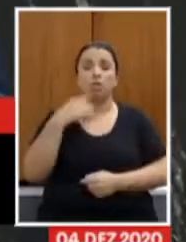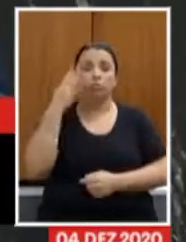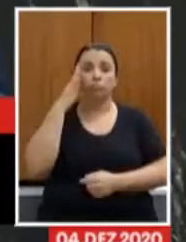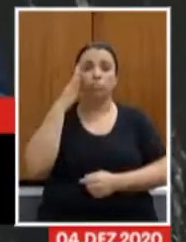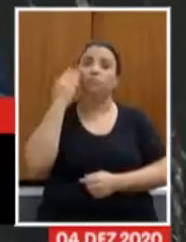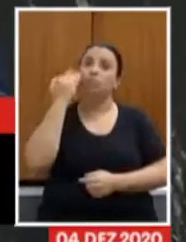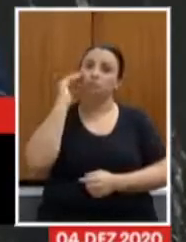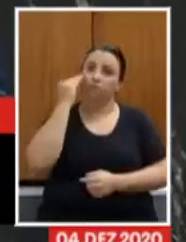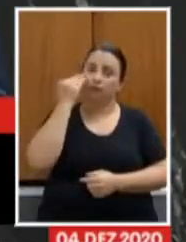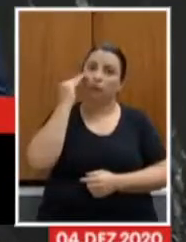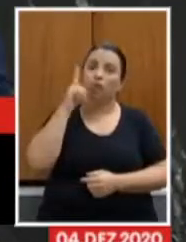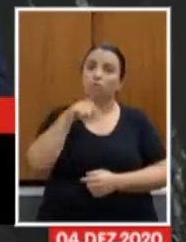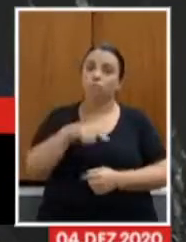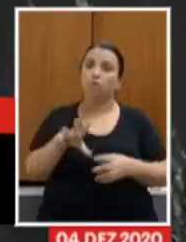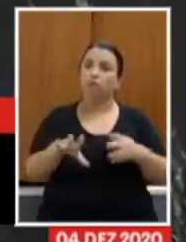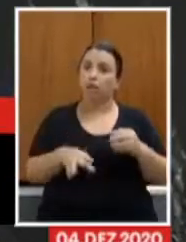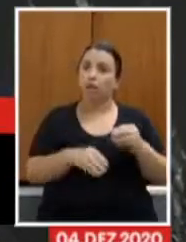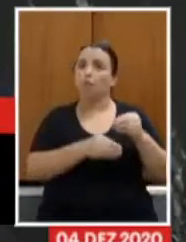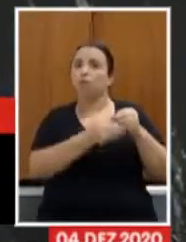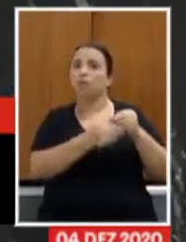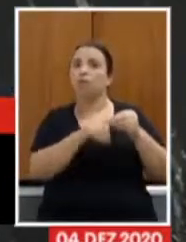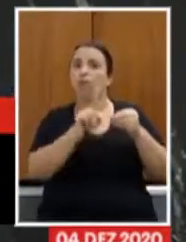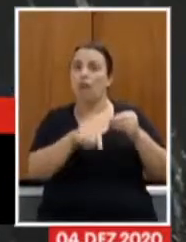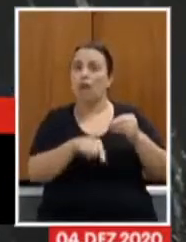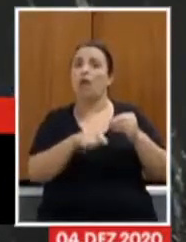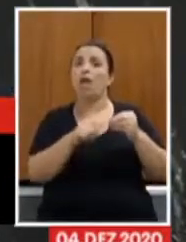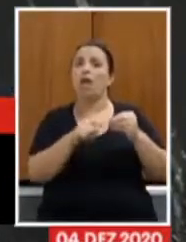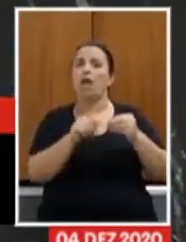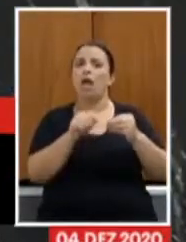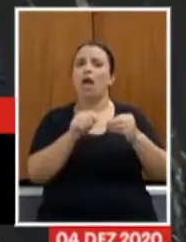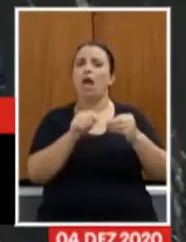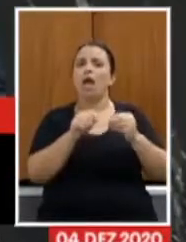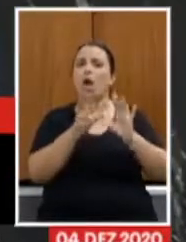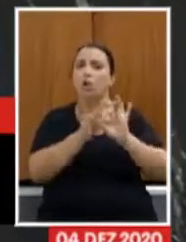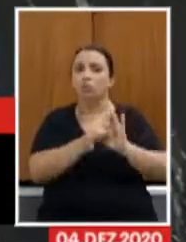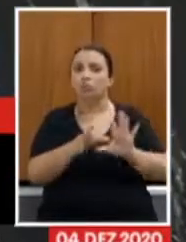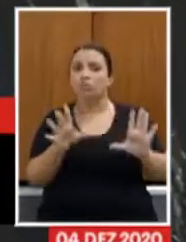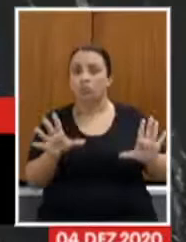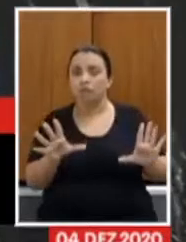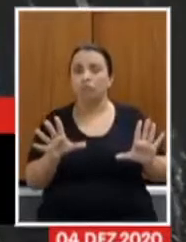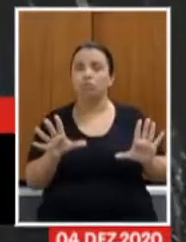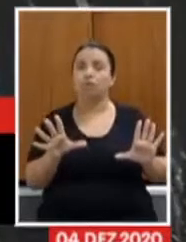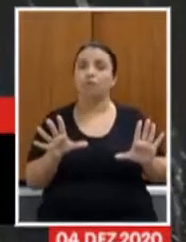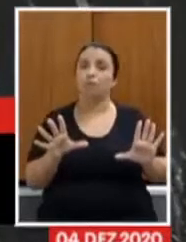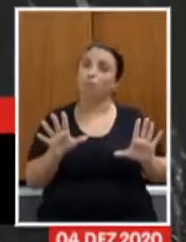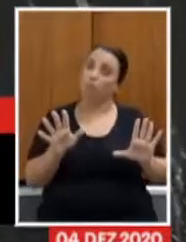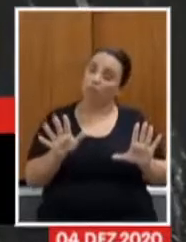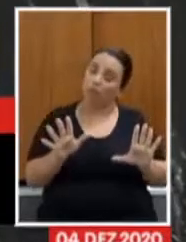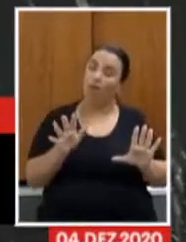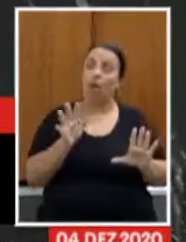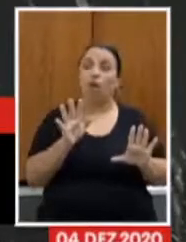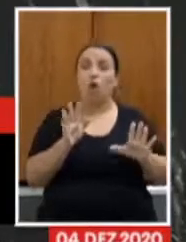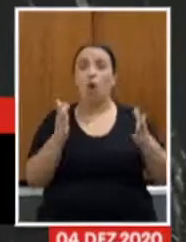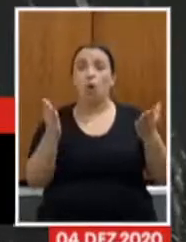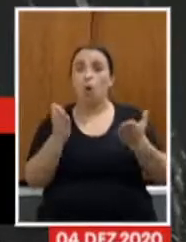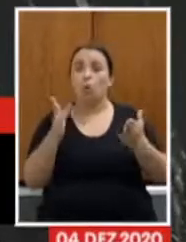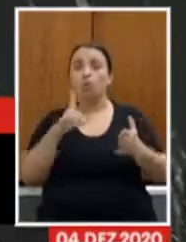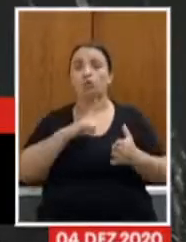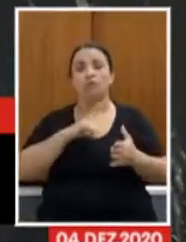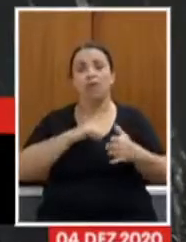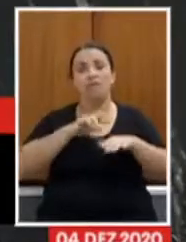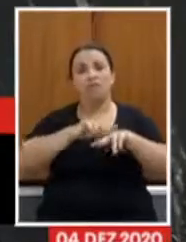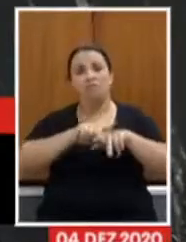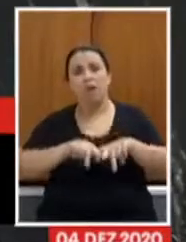uma emenda autorizativa, apesar que na LOA já traz várias ações em